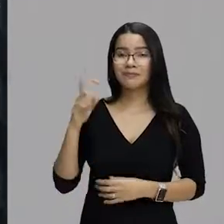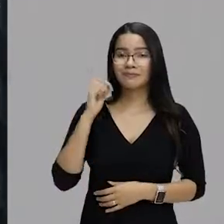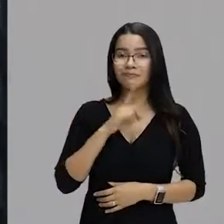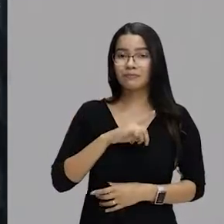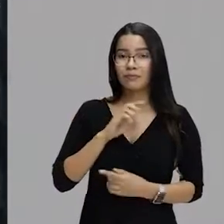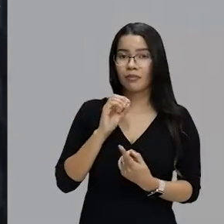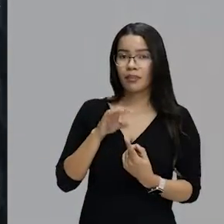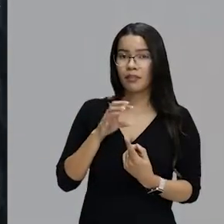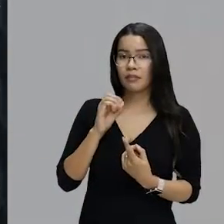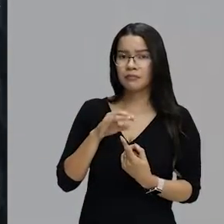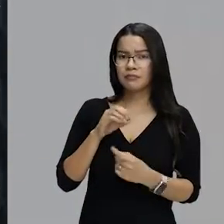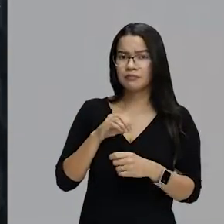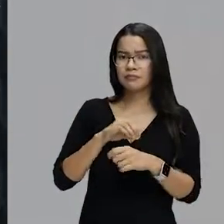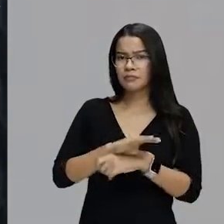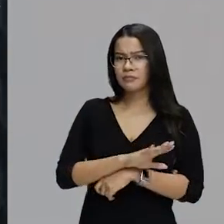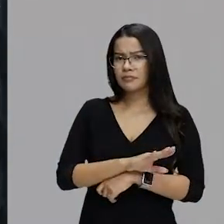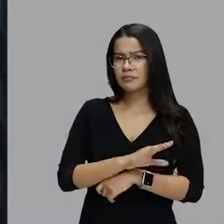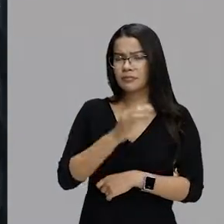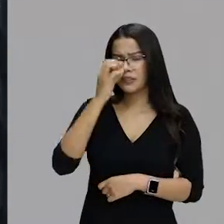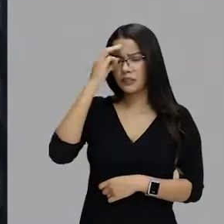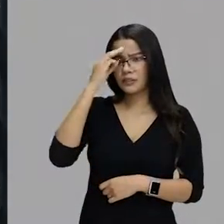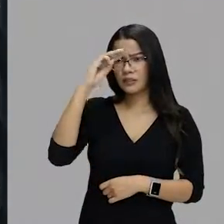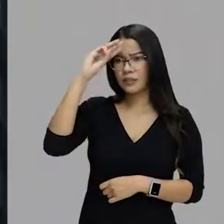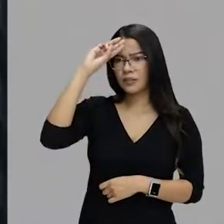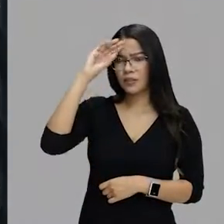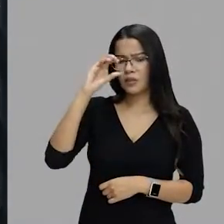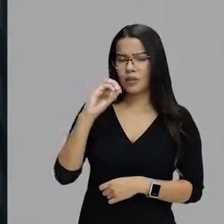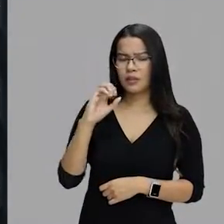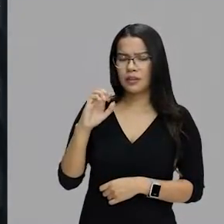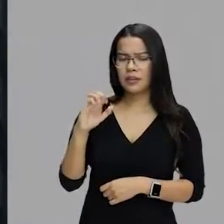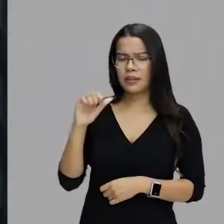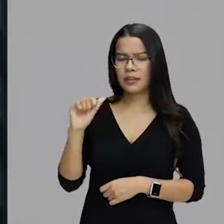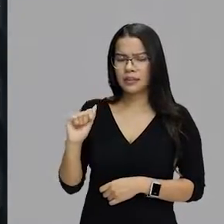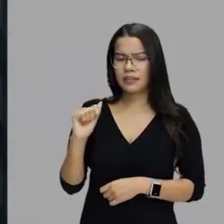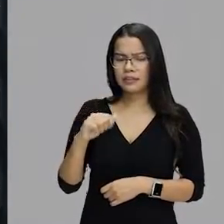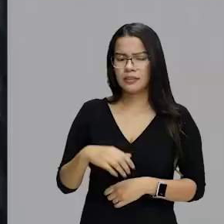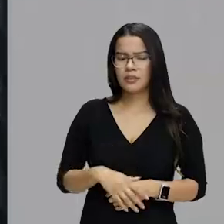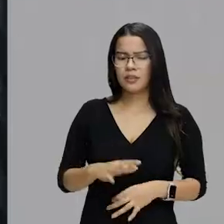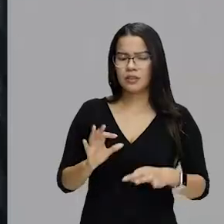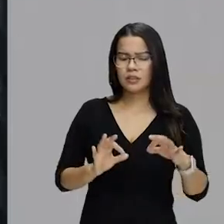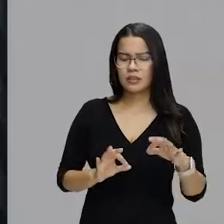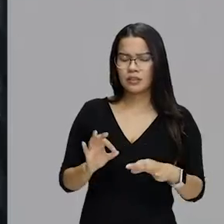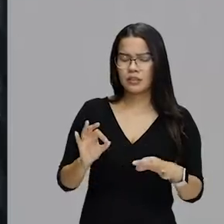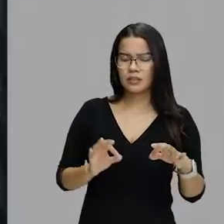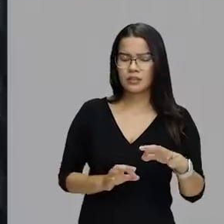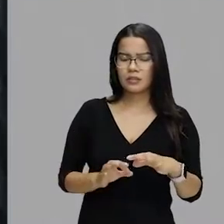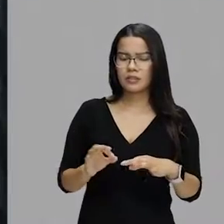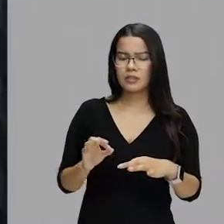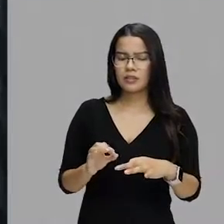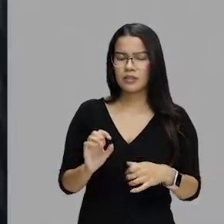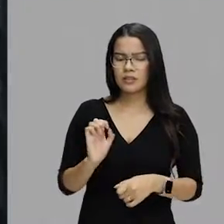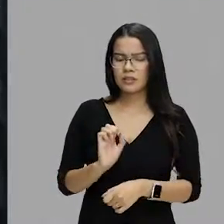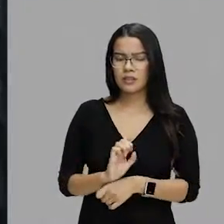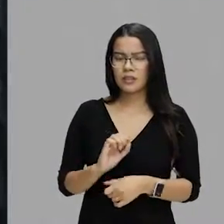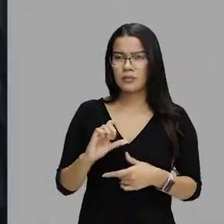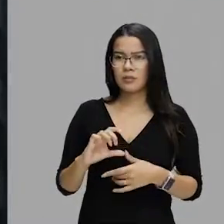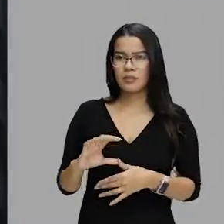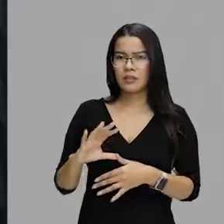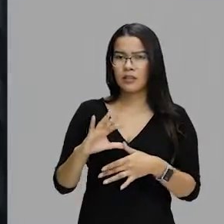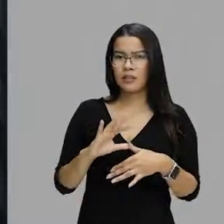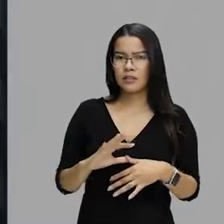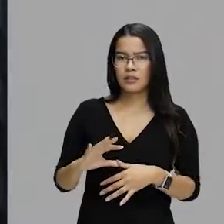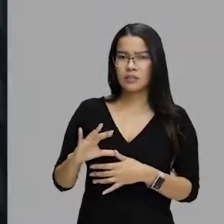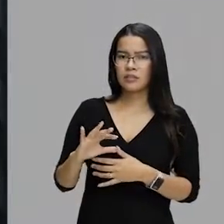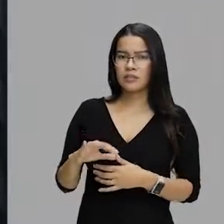de Cuba da OEA. Cuba foi excluída da OEA, da Organização dos Estados Americanos. Estados Unidos foi lá e